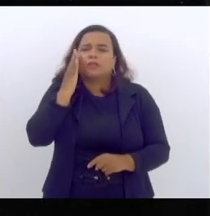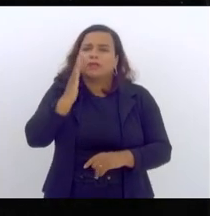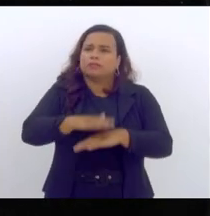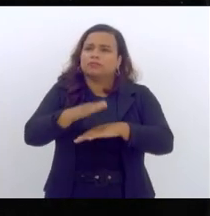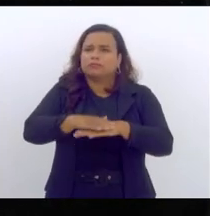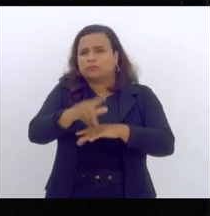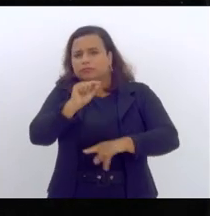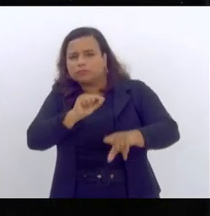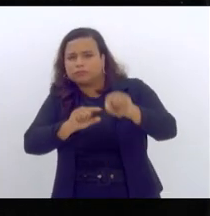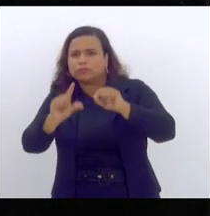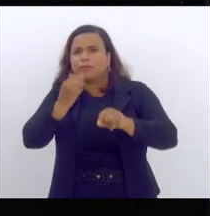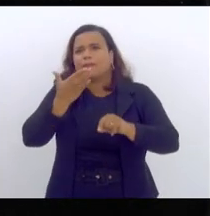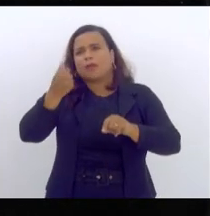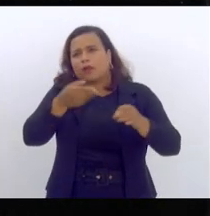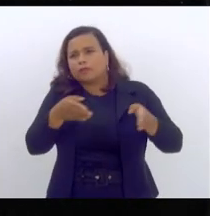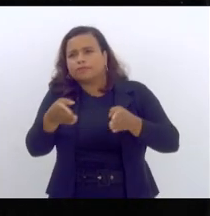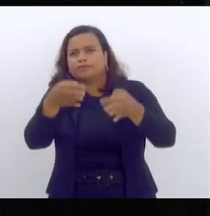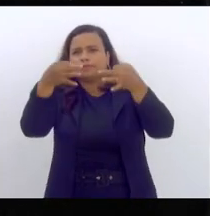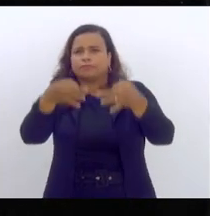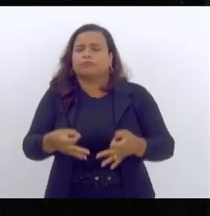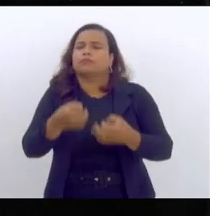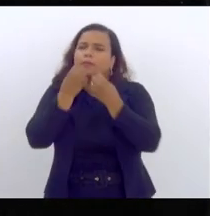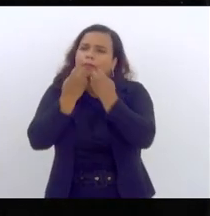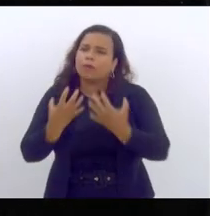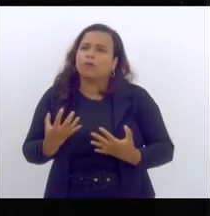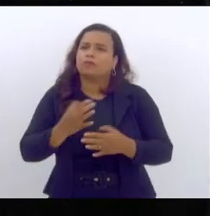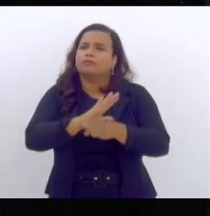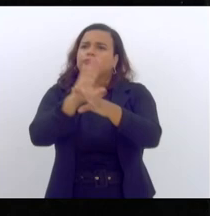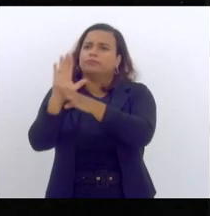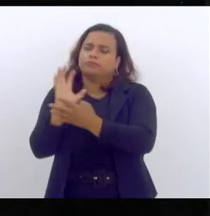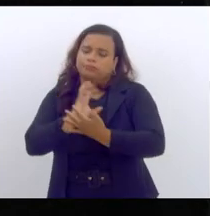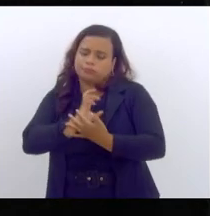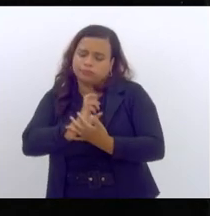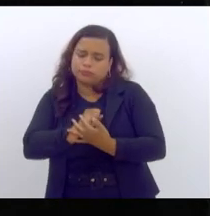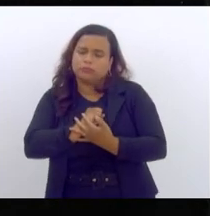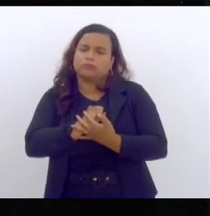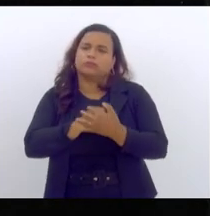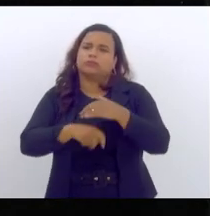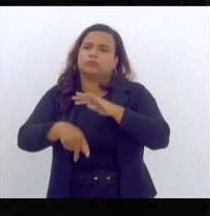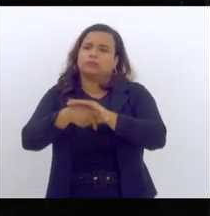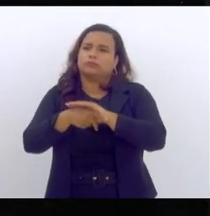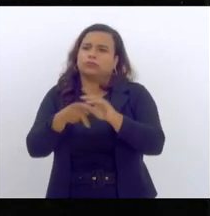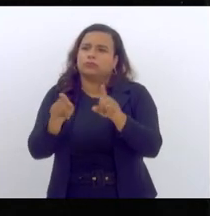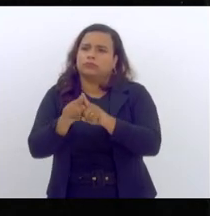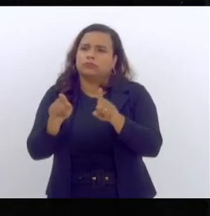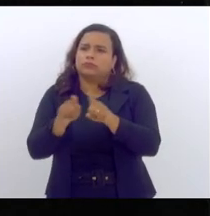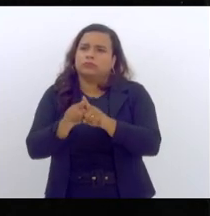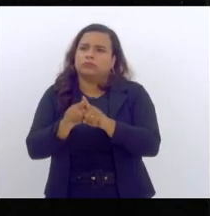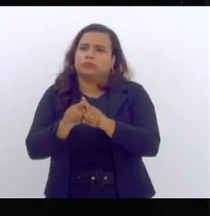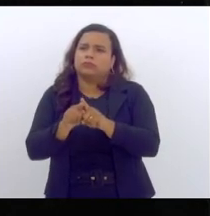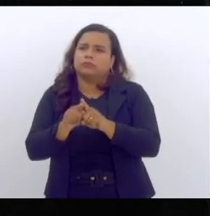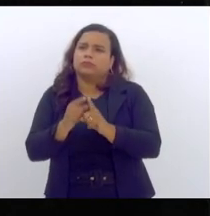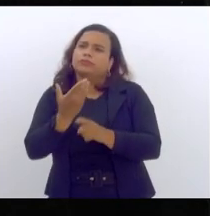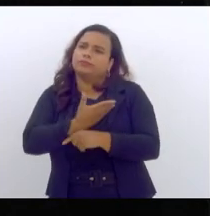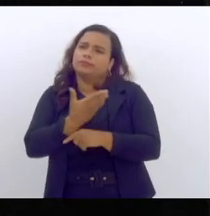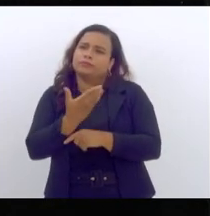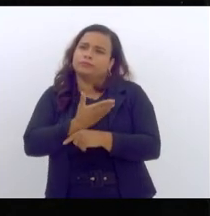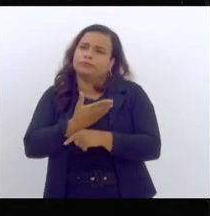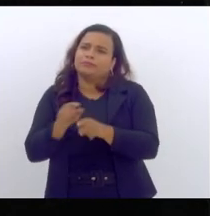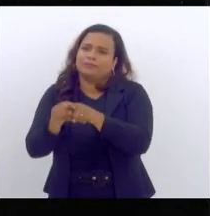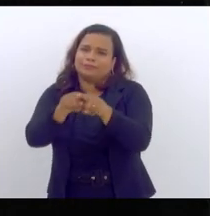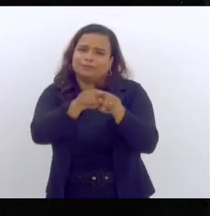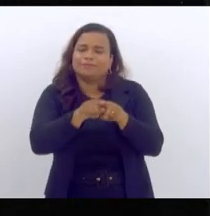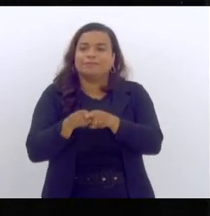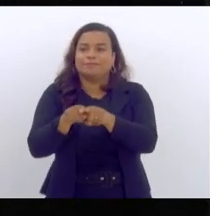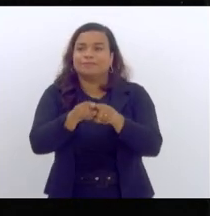ser tomados o caminho do bem O Caminho do Amor o caminho da Fraternidade fica